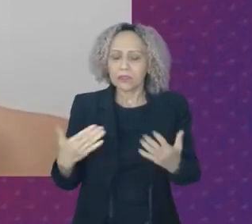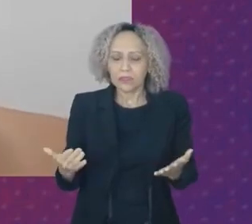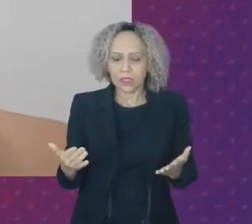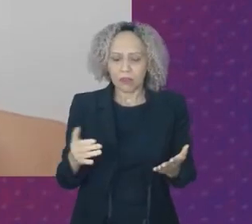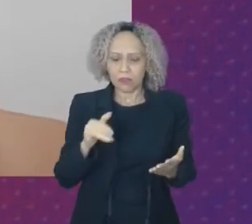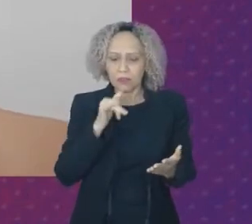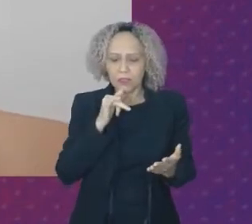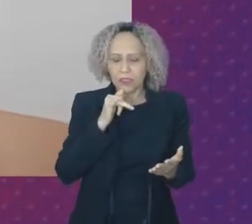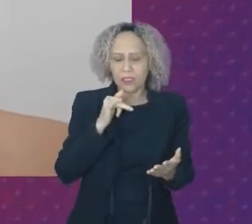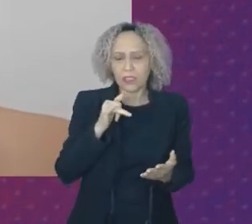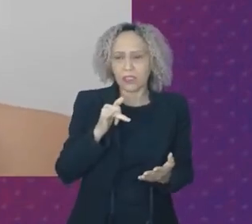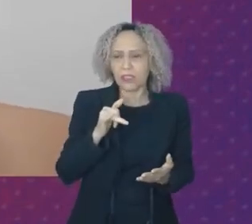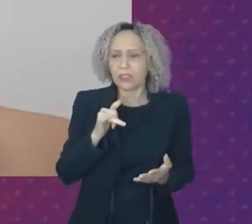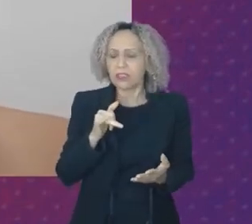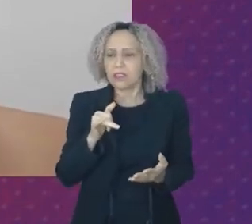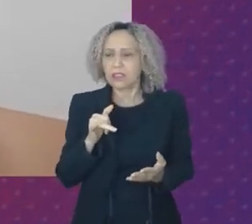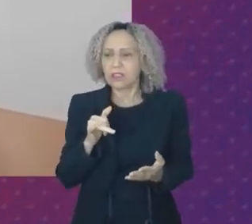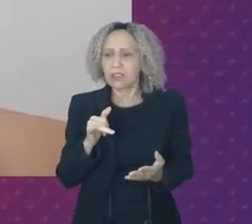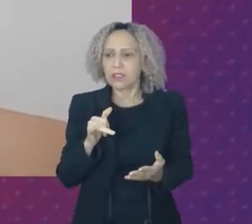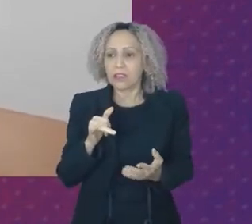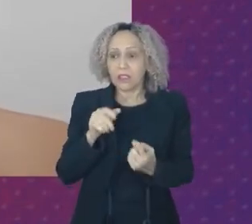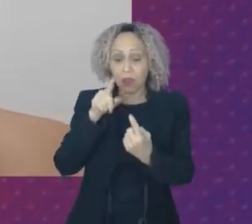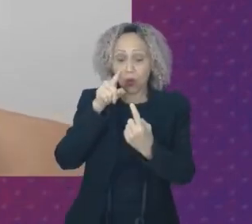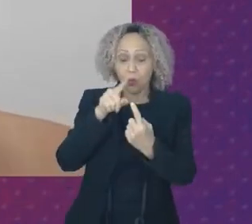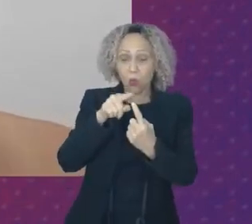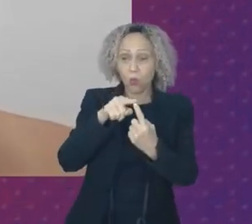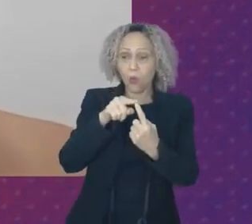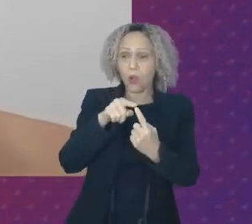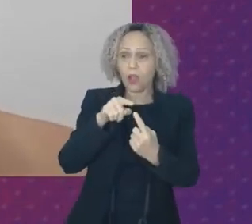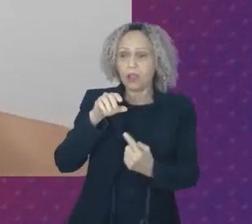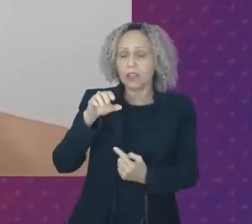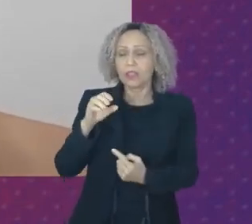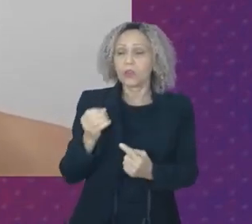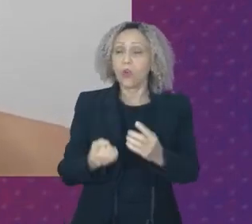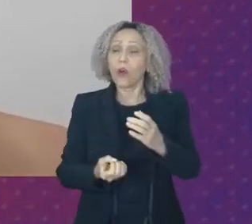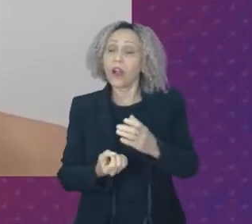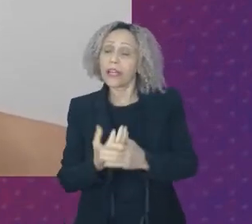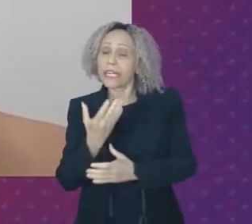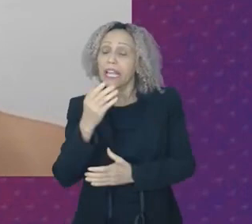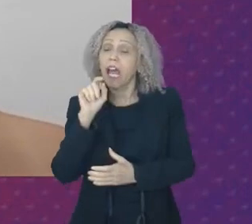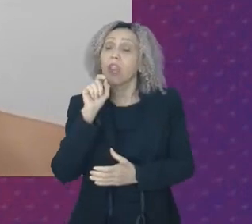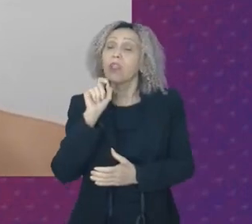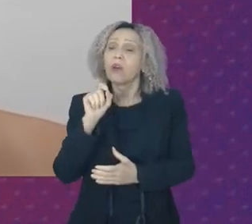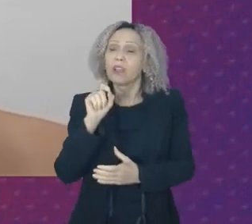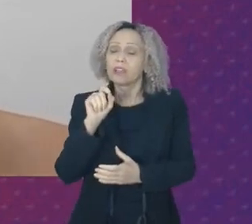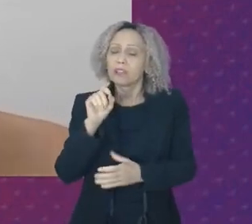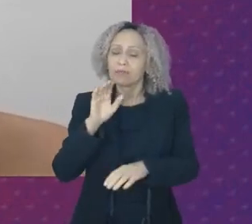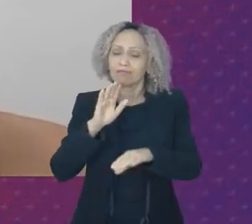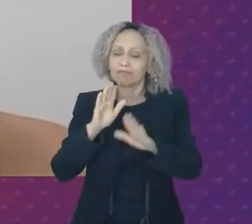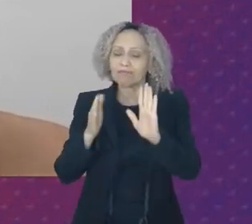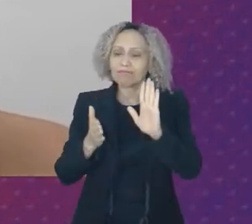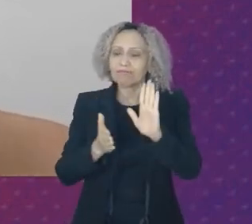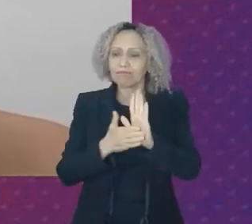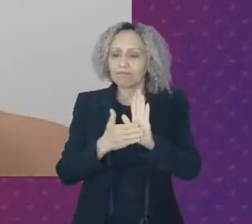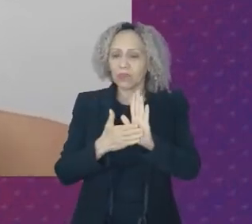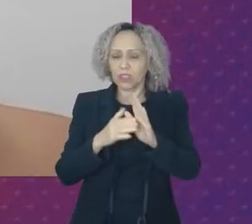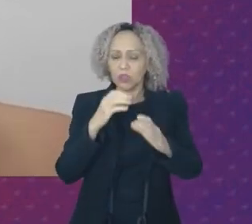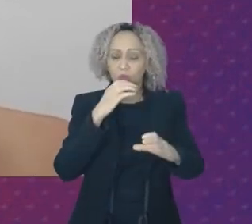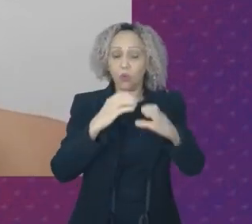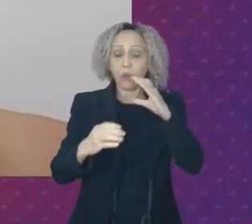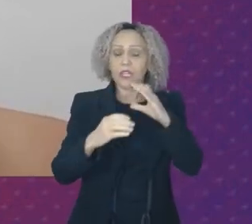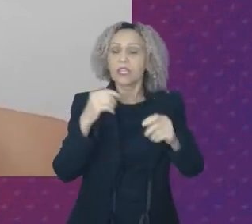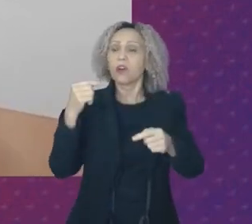a gente utiliza também o arquétipo do criador bastante nessa proposta de comunicação